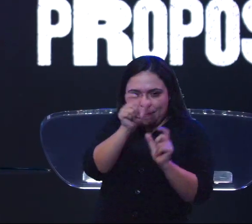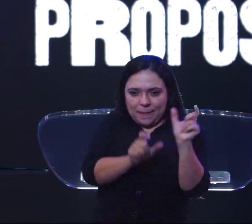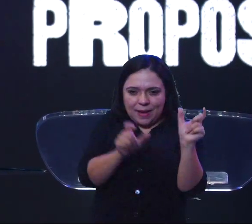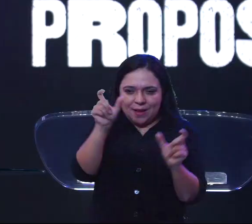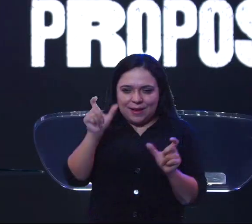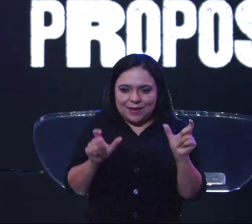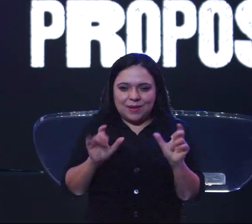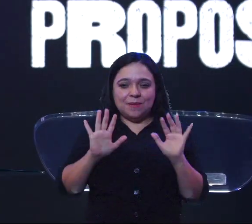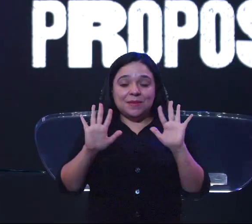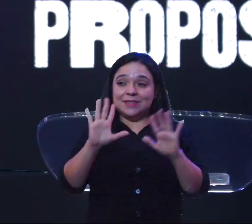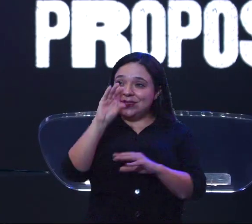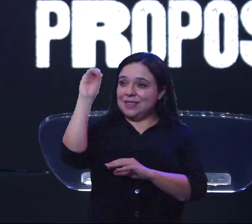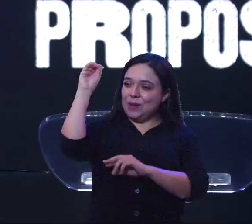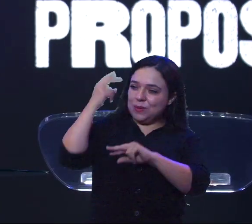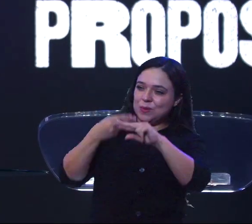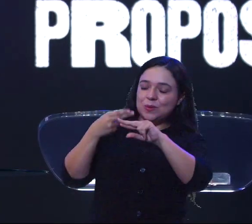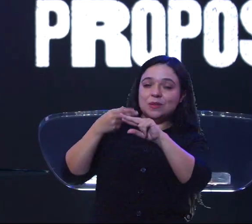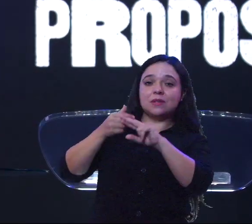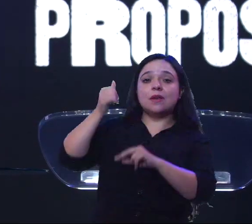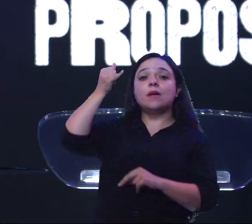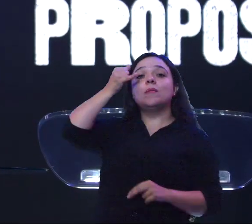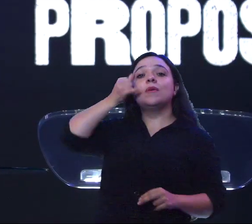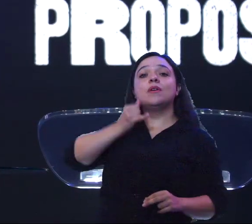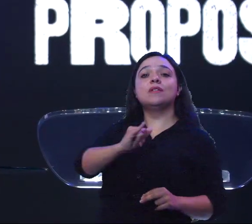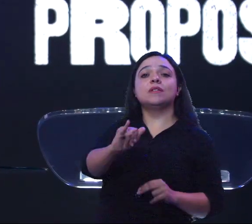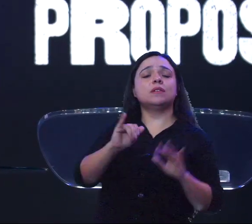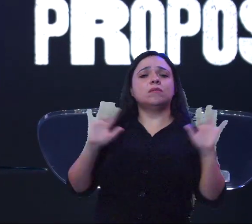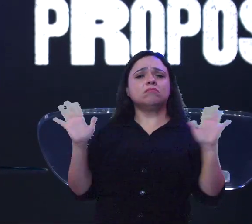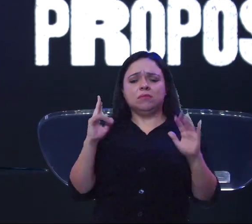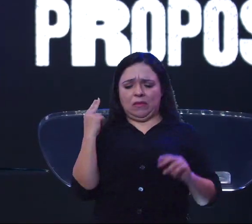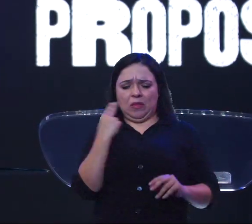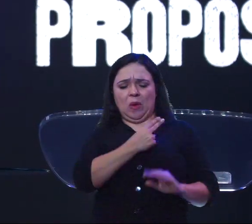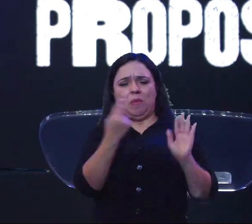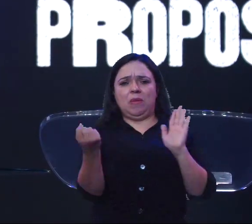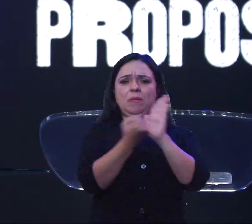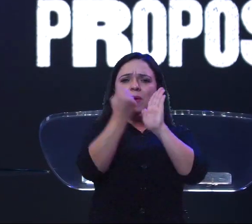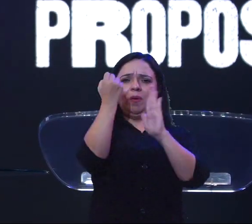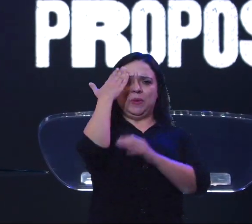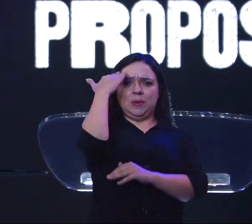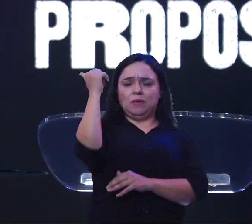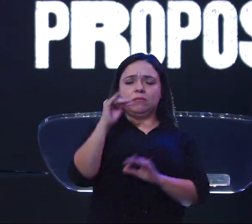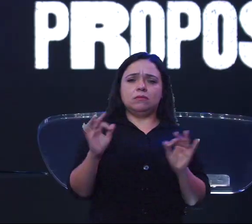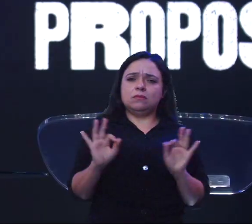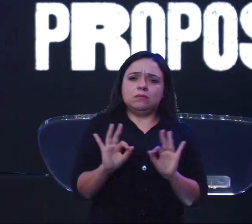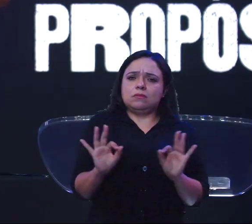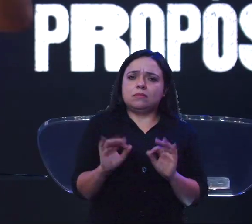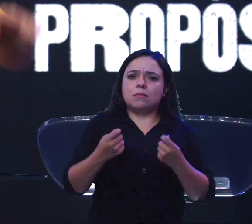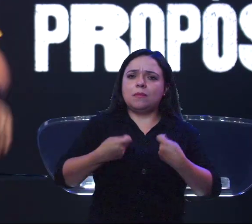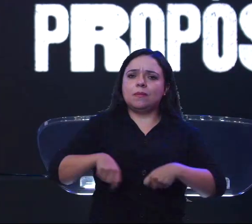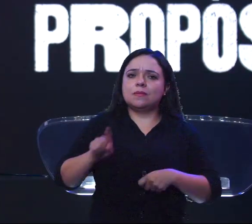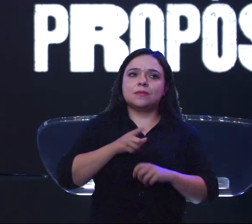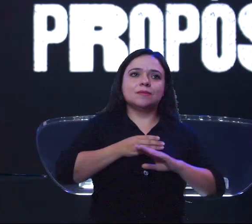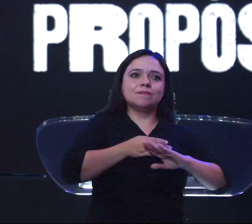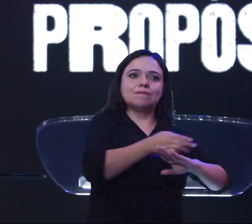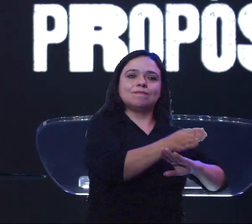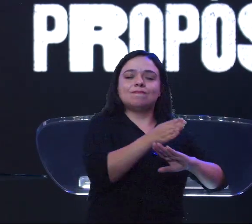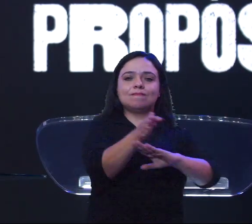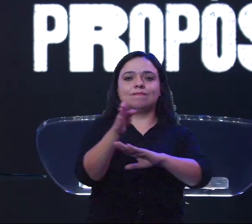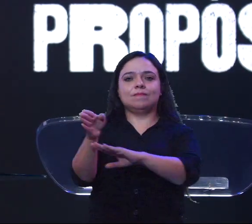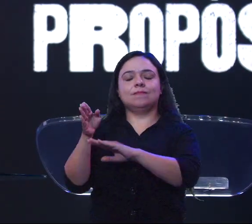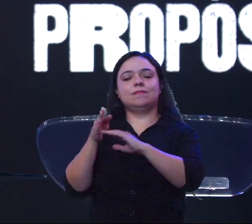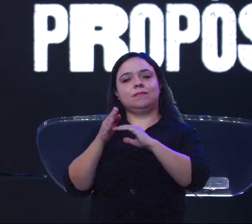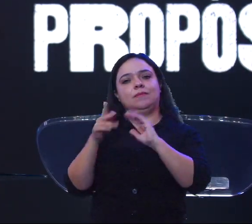personalidades. Deus vai usar profetas sem nome. Pessoas que não são tão conhecidas para levar a sua palavra em diversos lugares pela face dessa